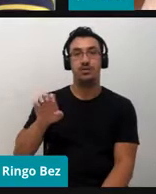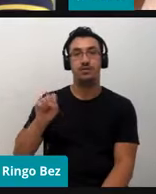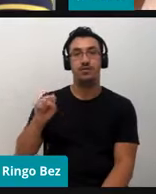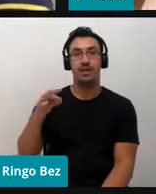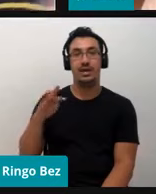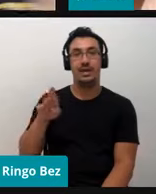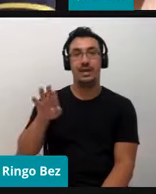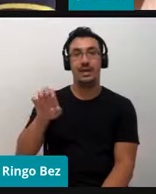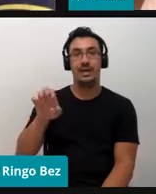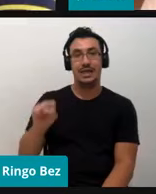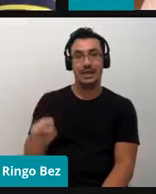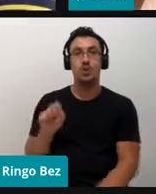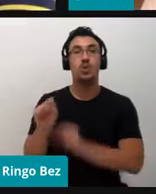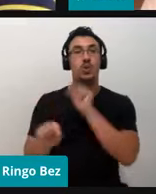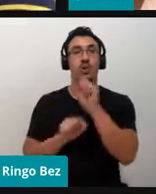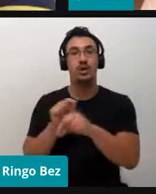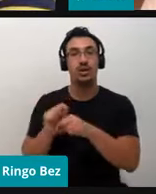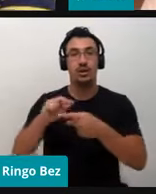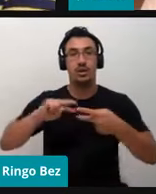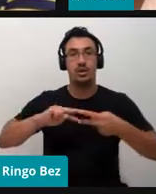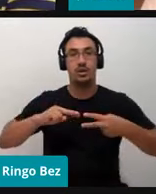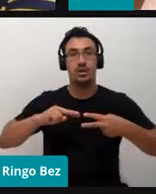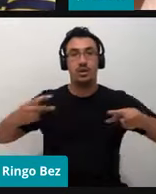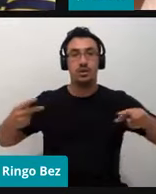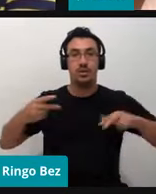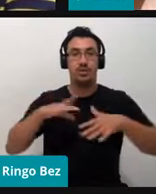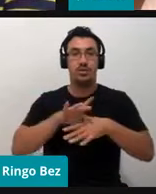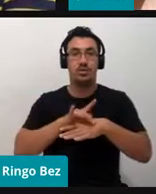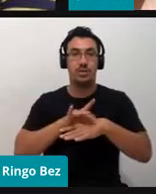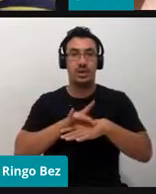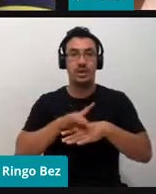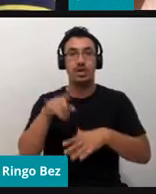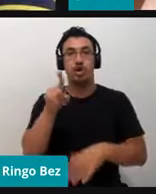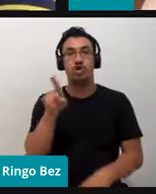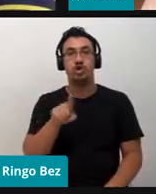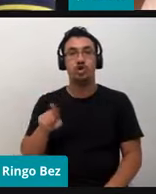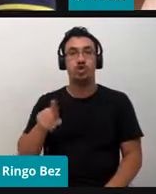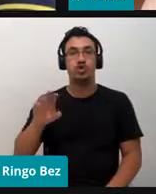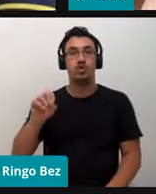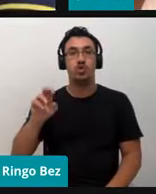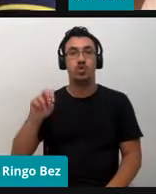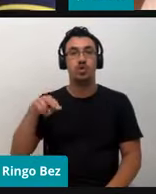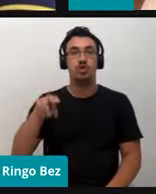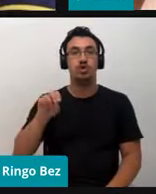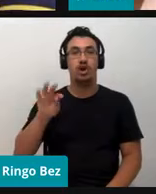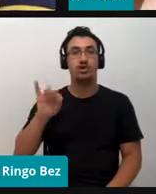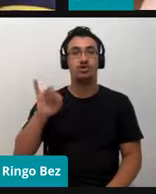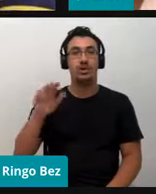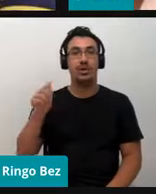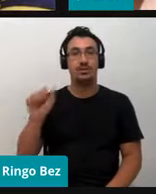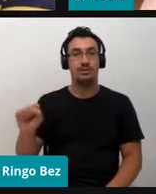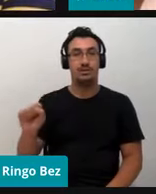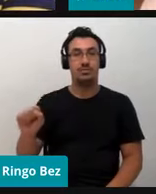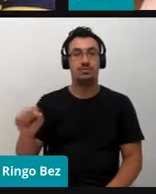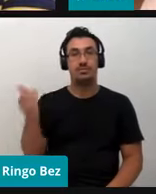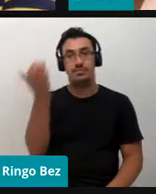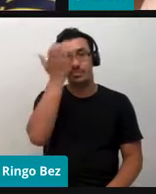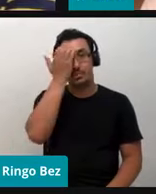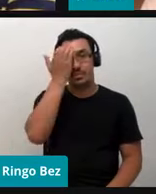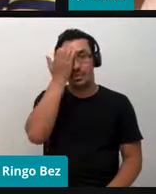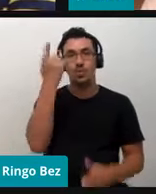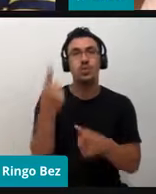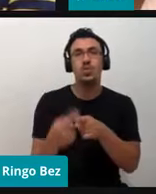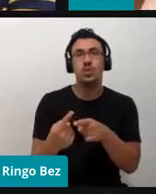gente chama de doenças zoonóticas. Então, o que a gente tem com isso, né? Por que